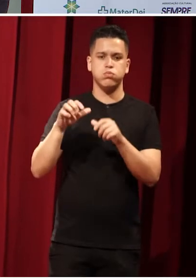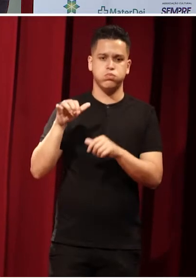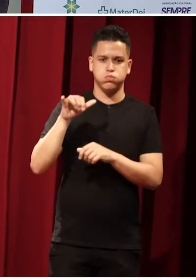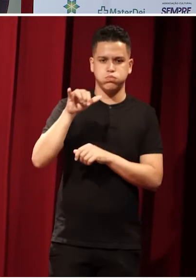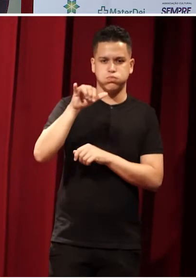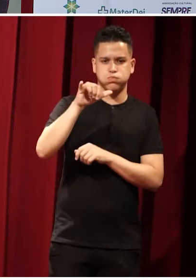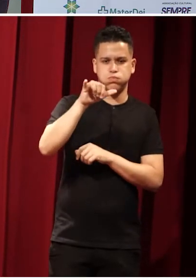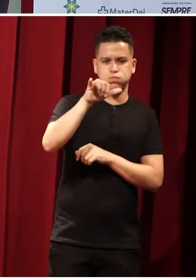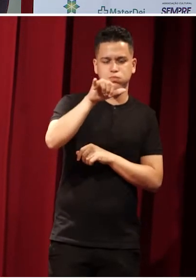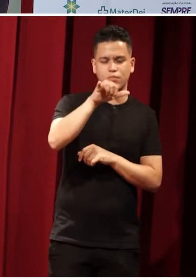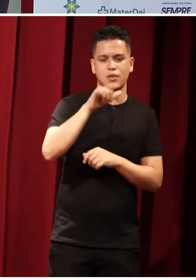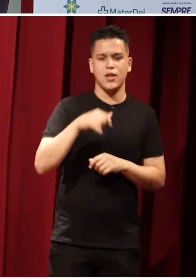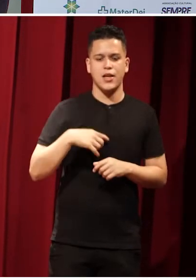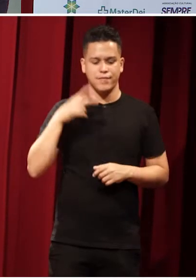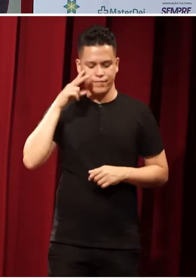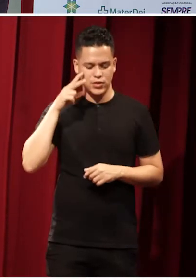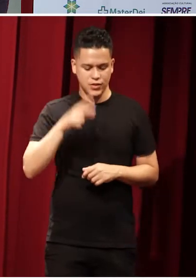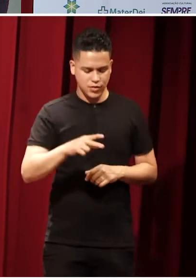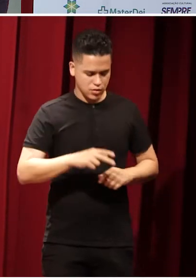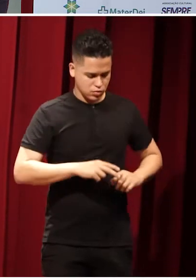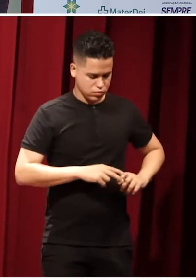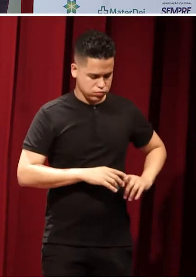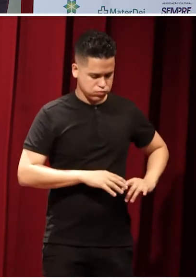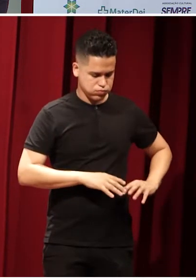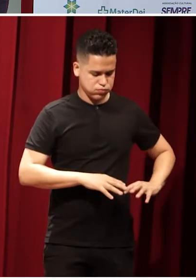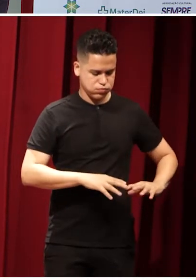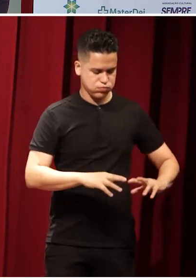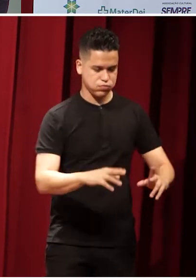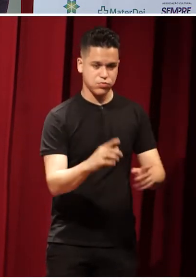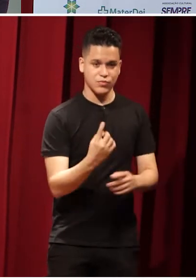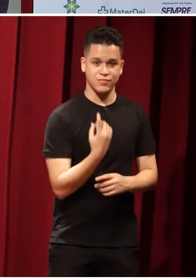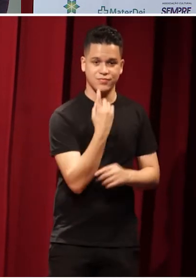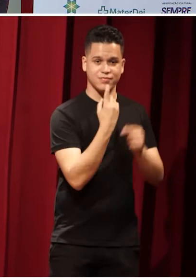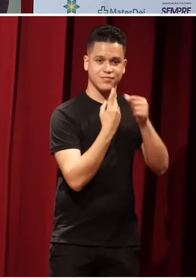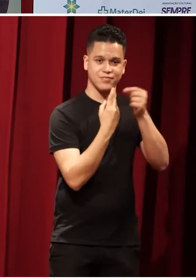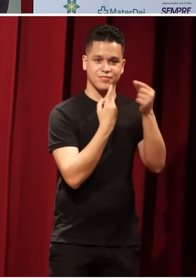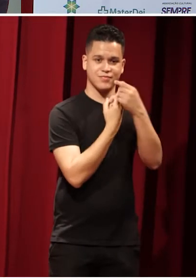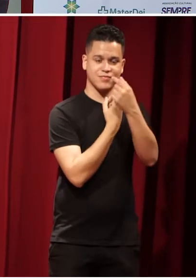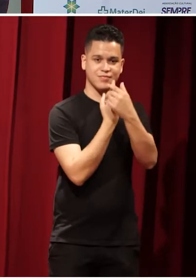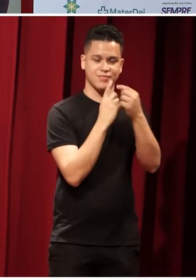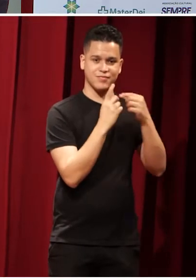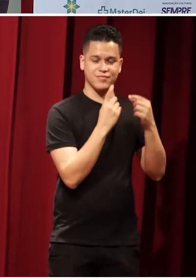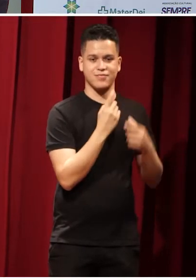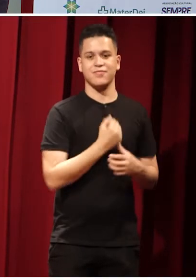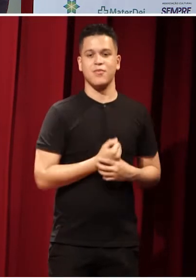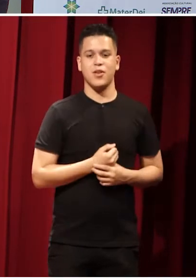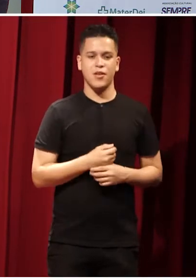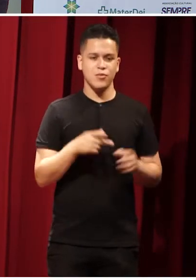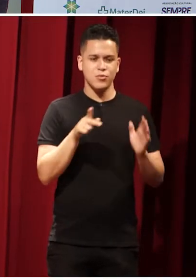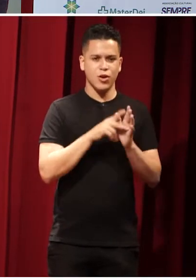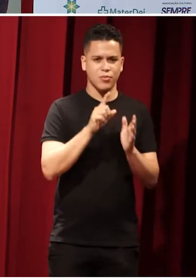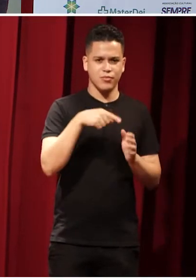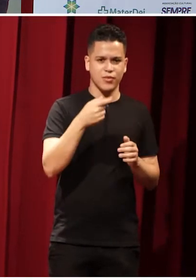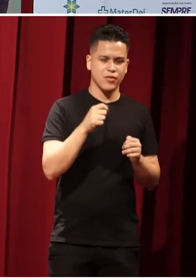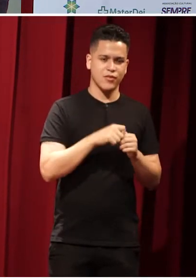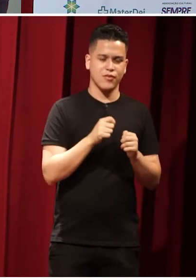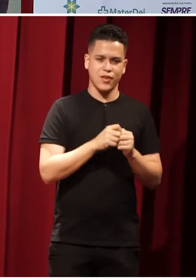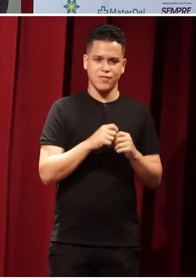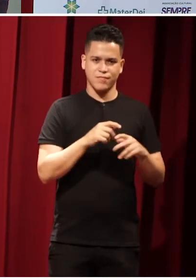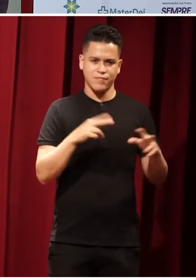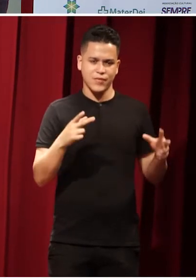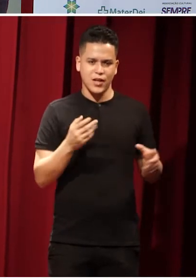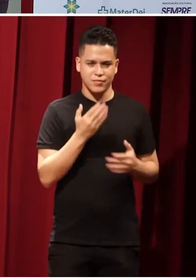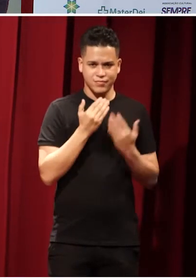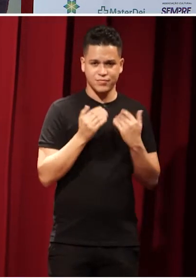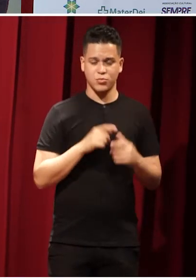de avião, você ia passando em cima das plantações de soja, e era soja até a beira do rio. Como é um avião pequenininho, você vai